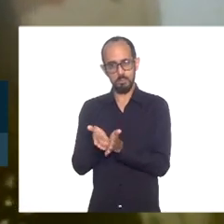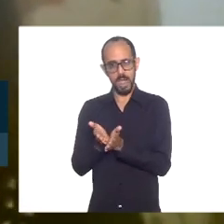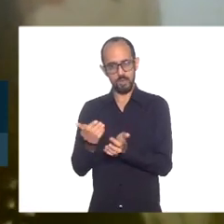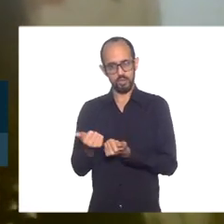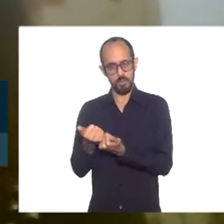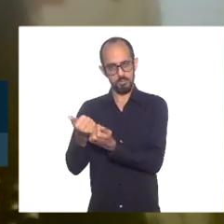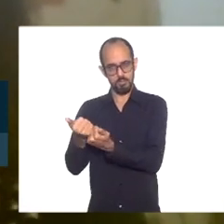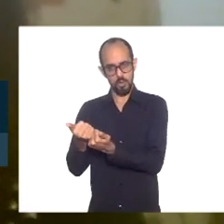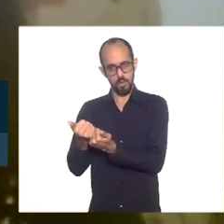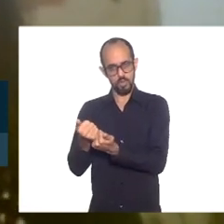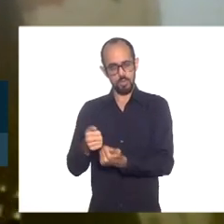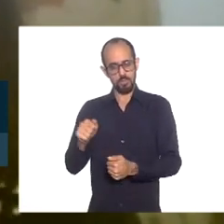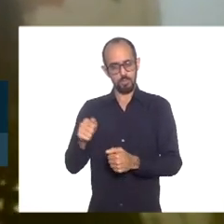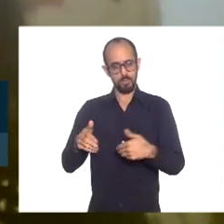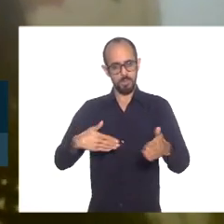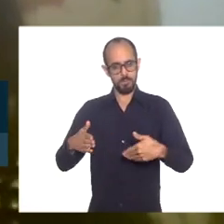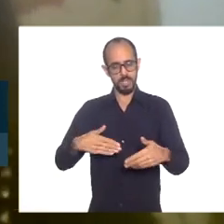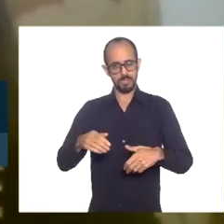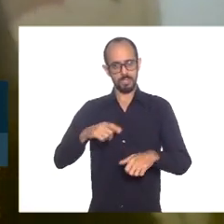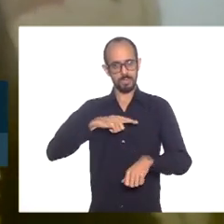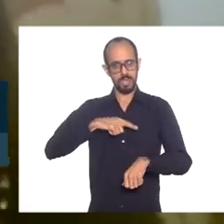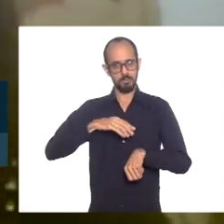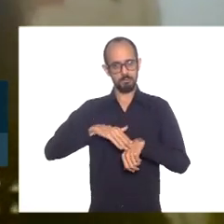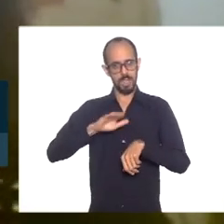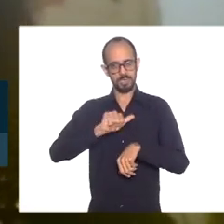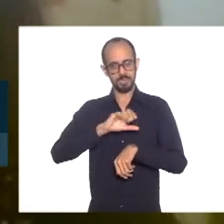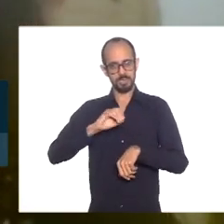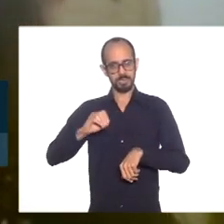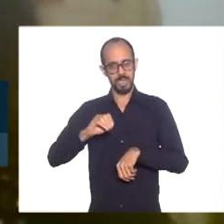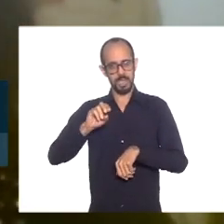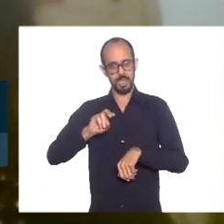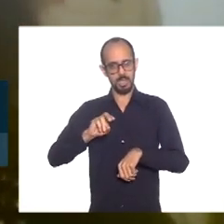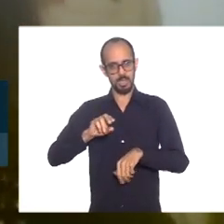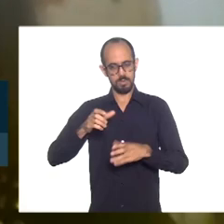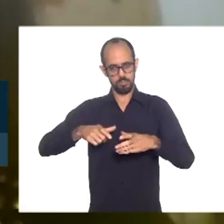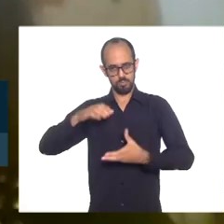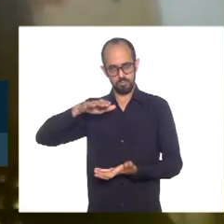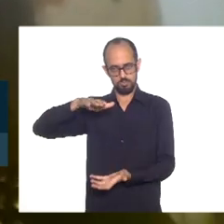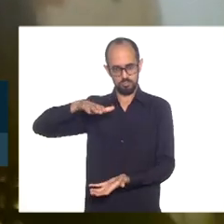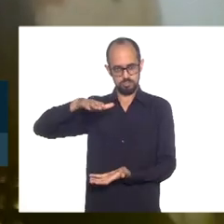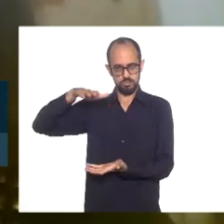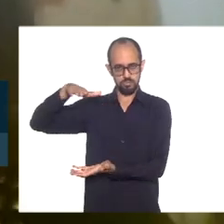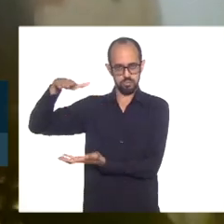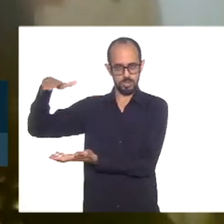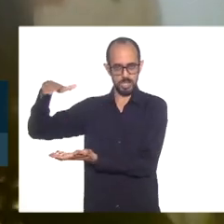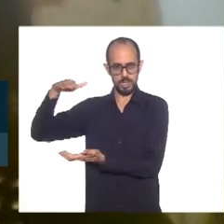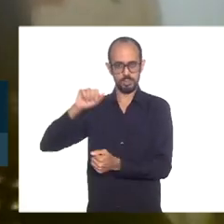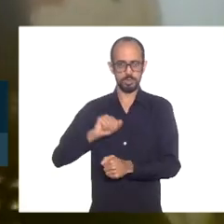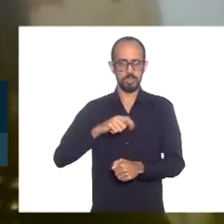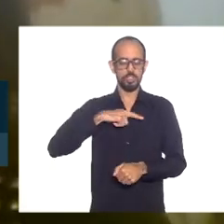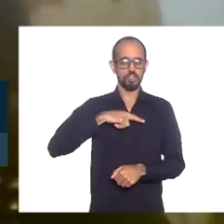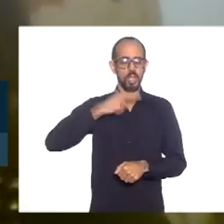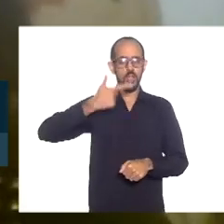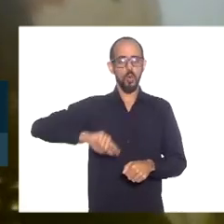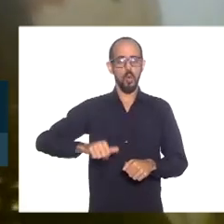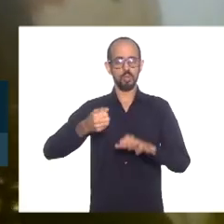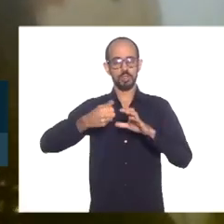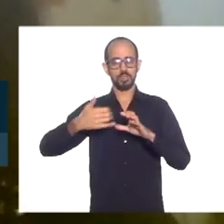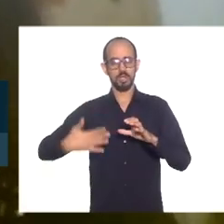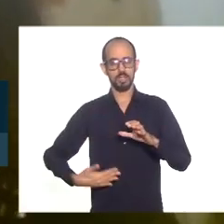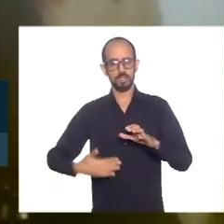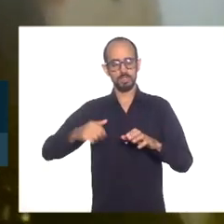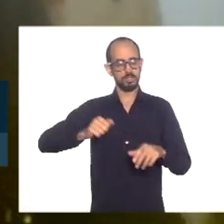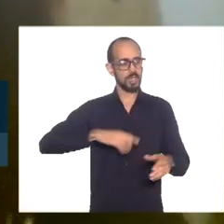mais de 100 unidades, né? A gente tem também outros itens que a própria deputada Célia, que o deputado